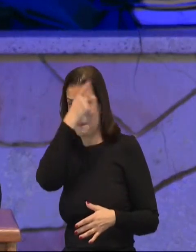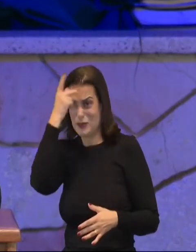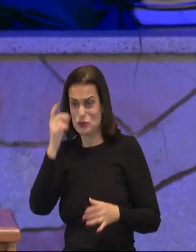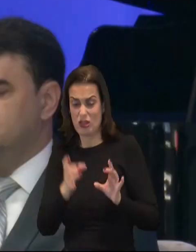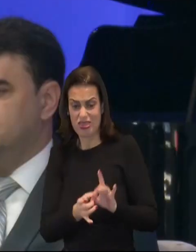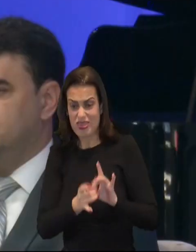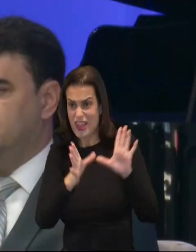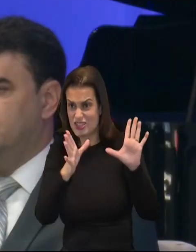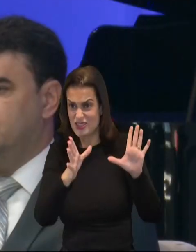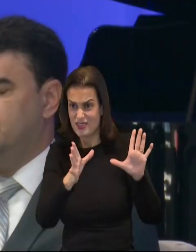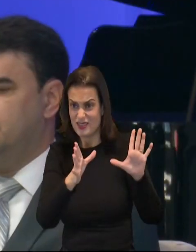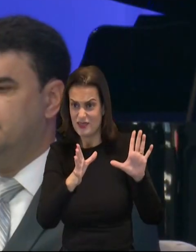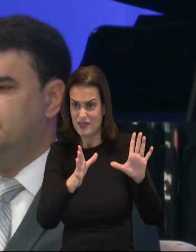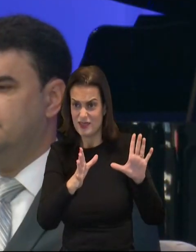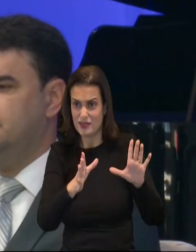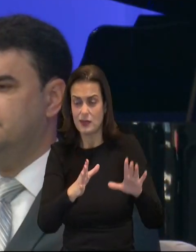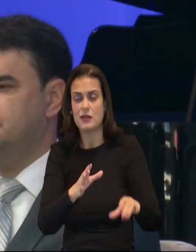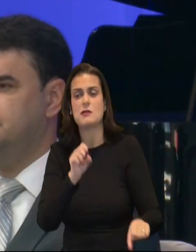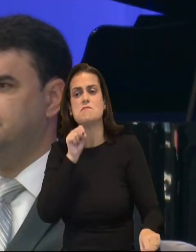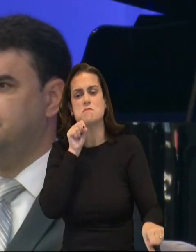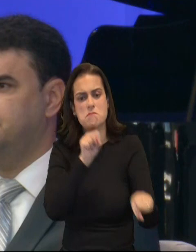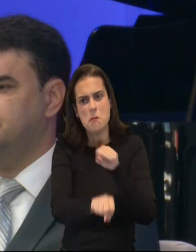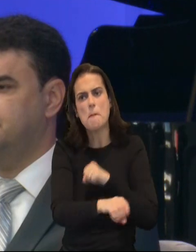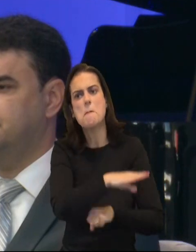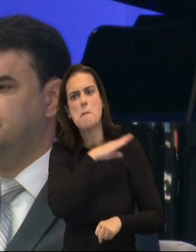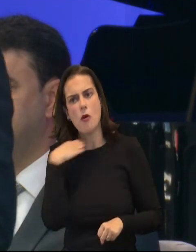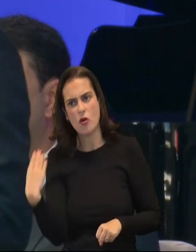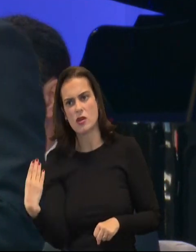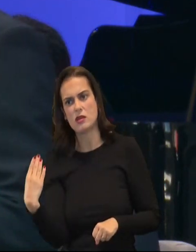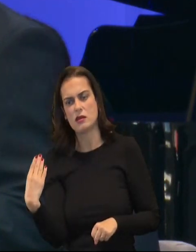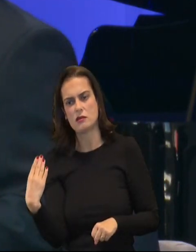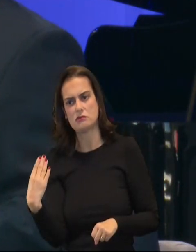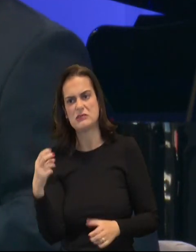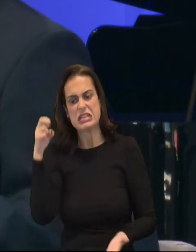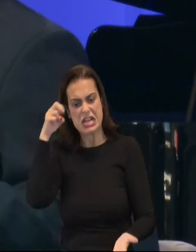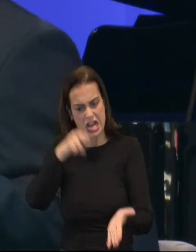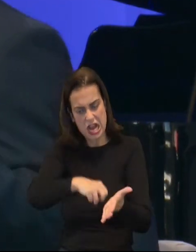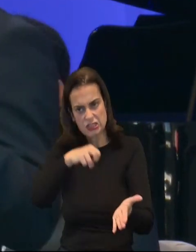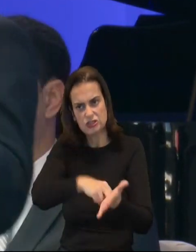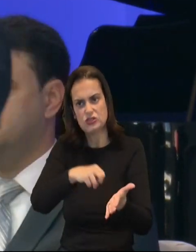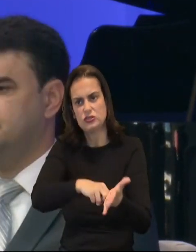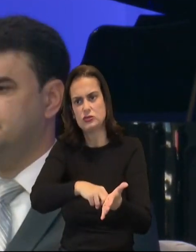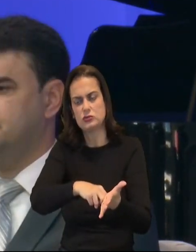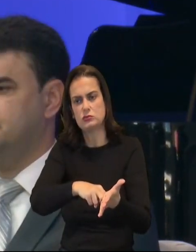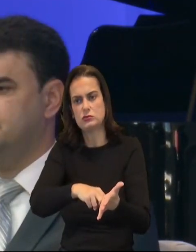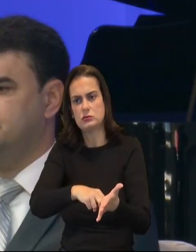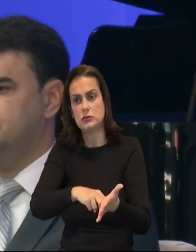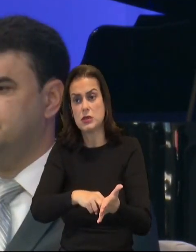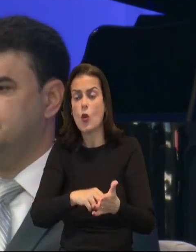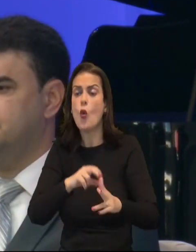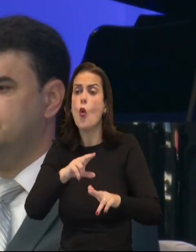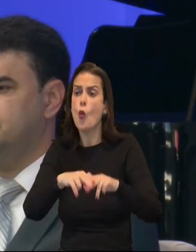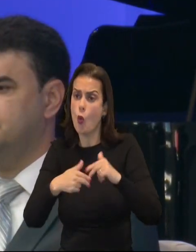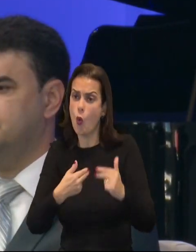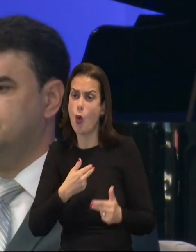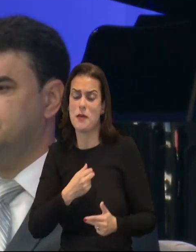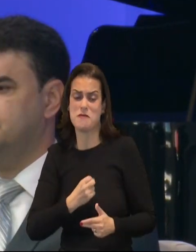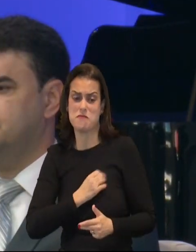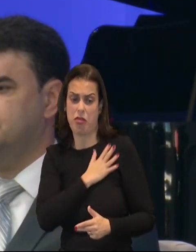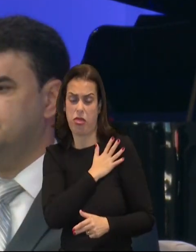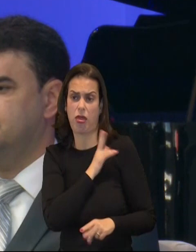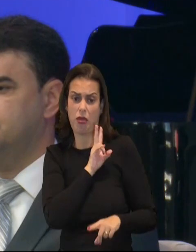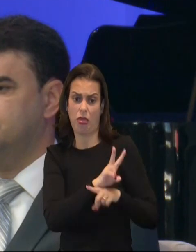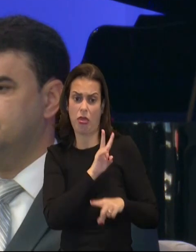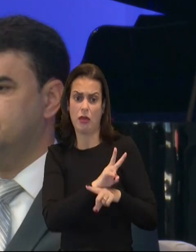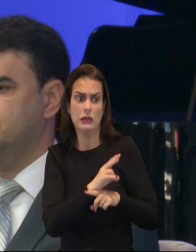lei romana era muito dura para casos de desobediência. Essa lei vai ser reforçada lá na frente,